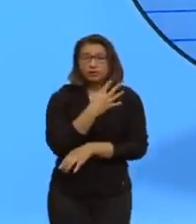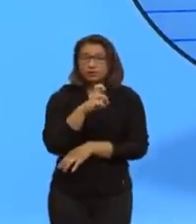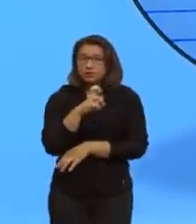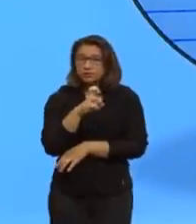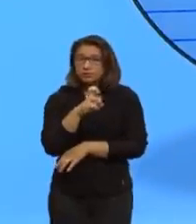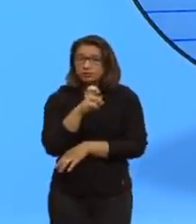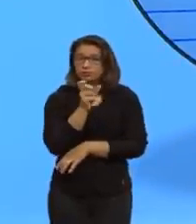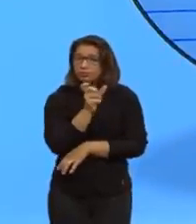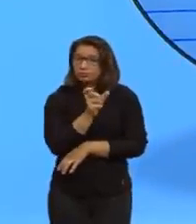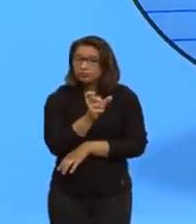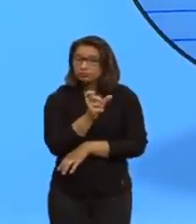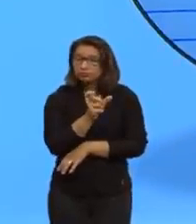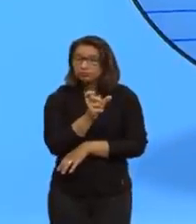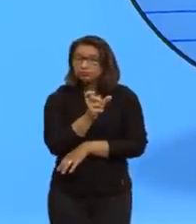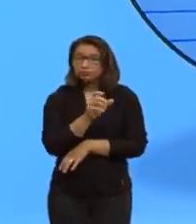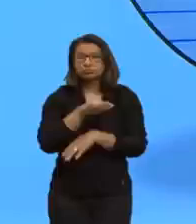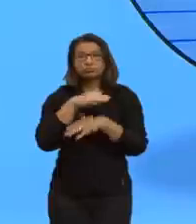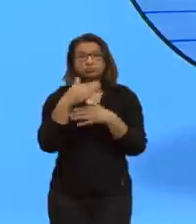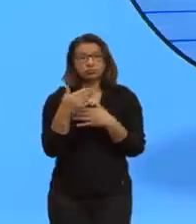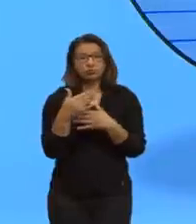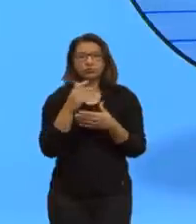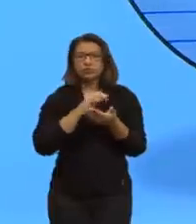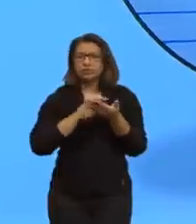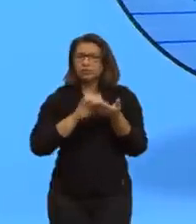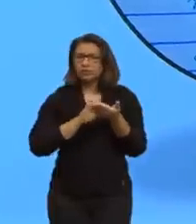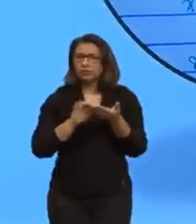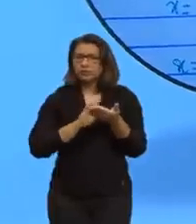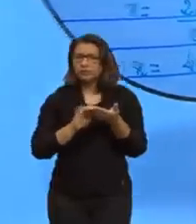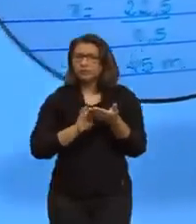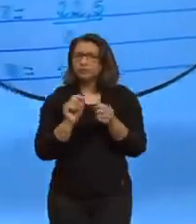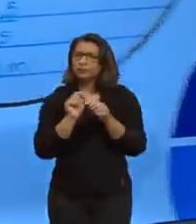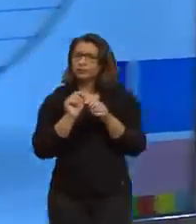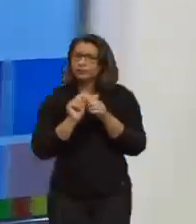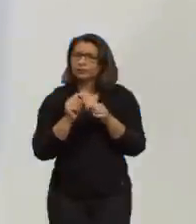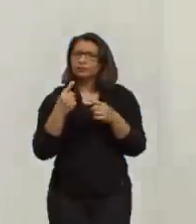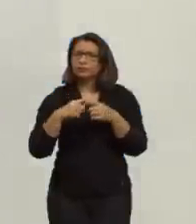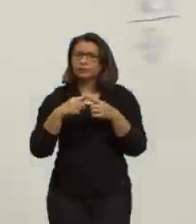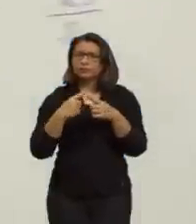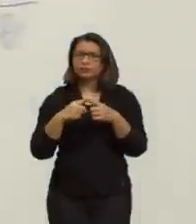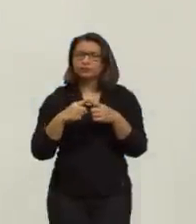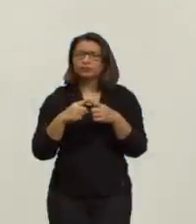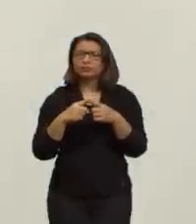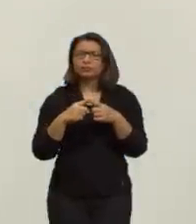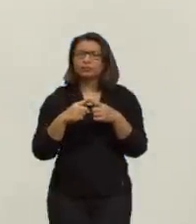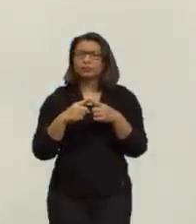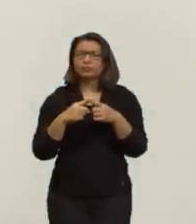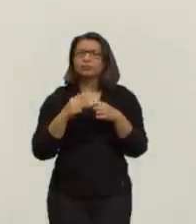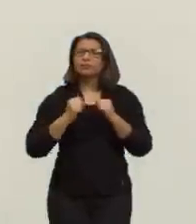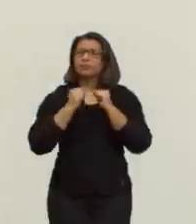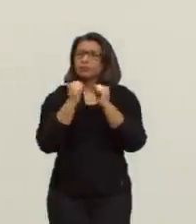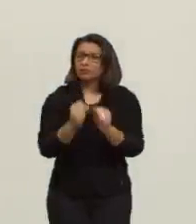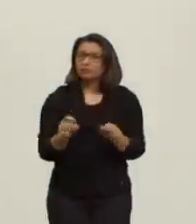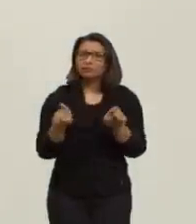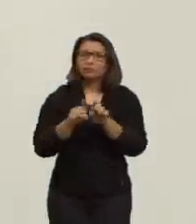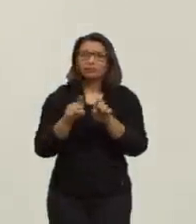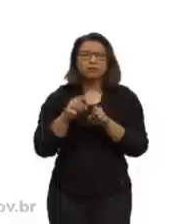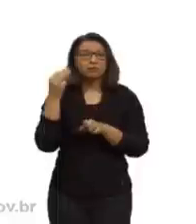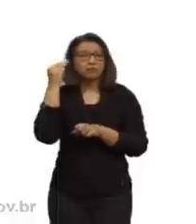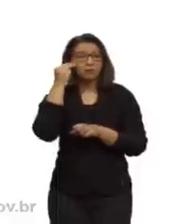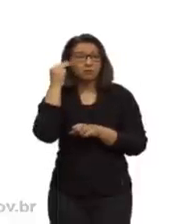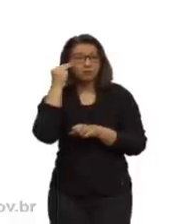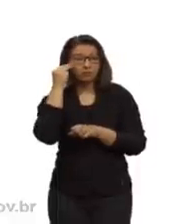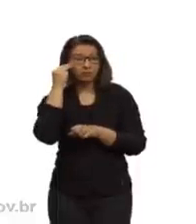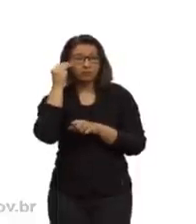pedaços, certo? Então, foi esse o cálculo que nós fizemos, que também pode ser feito um cálculo aí mental sem nenhum problema para aqueles que já